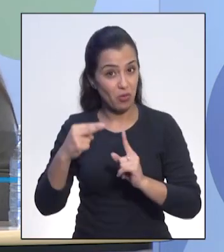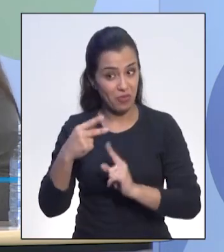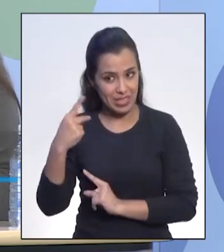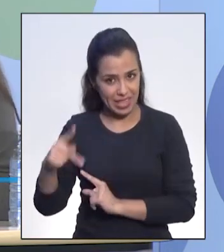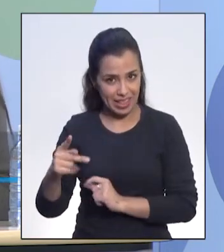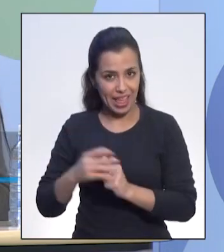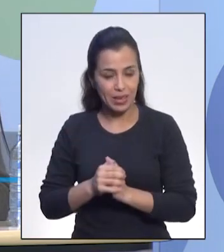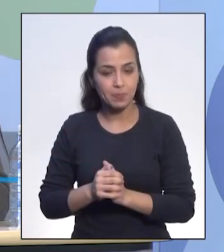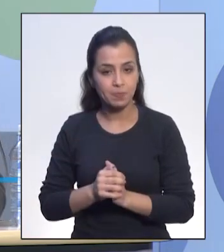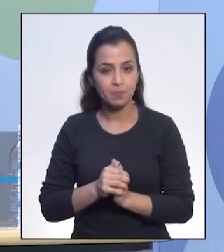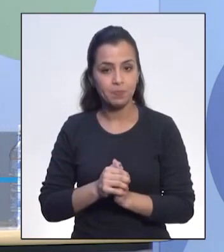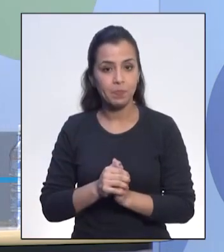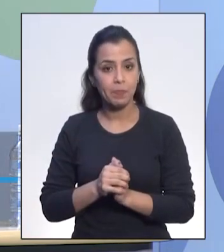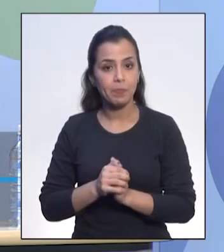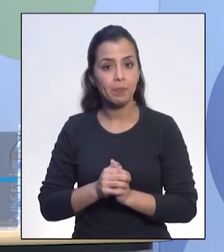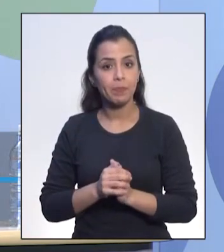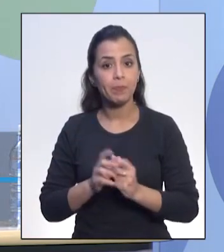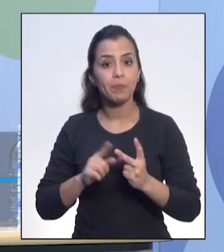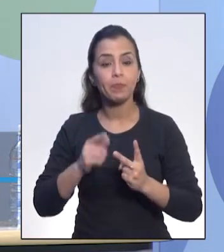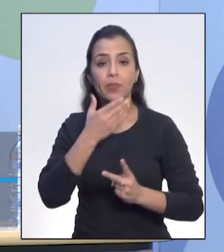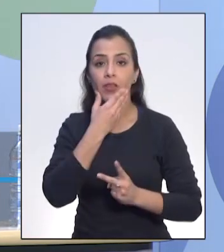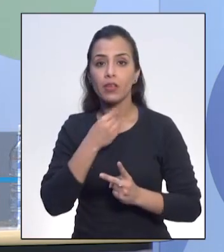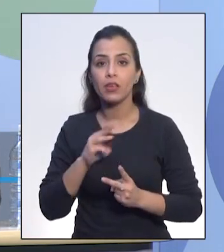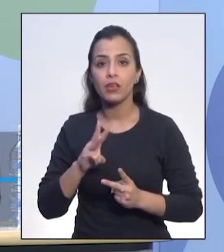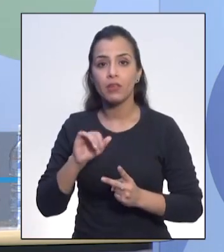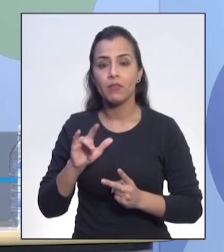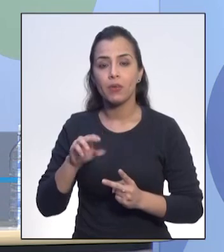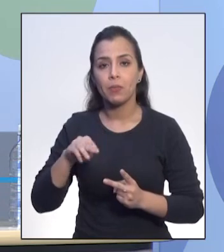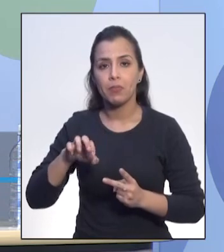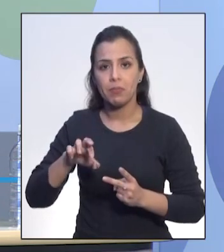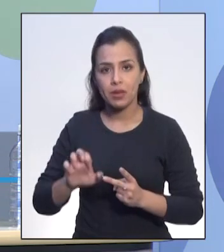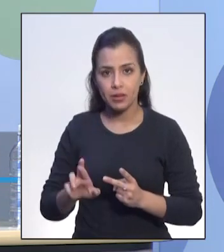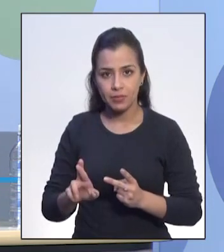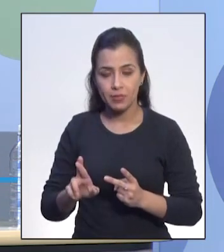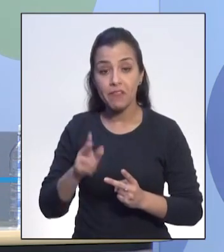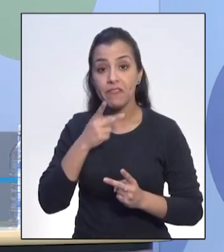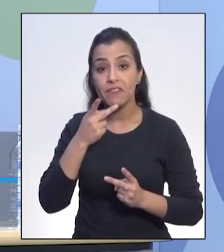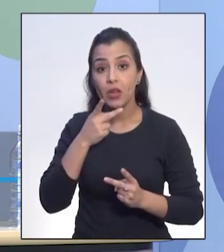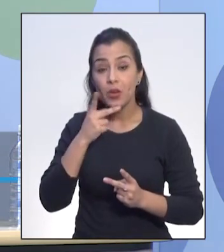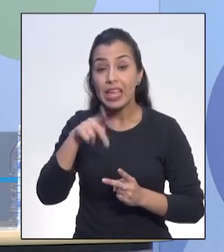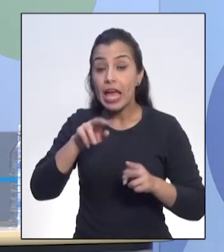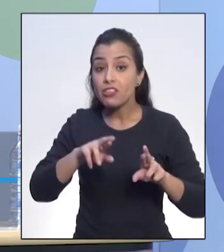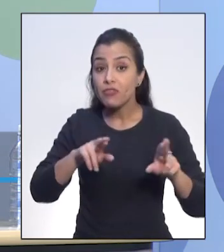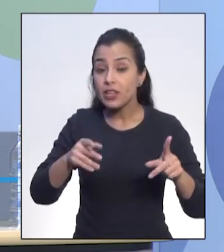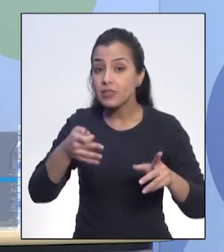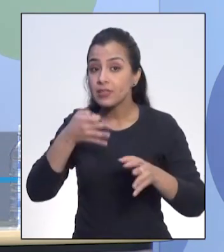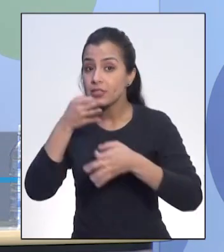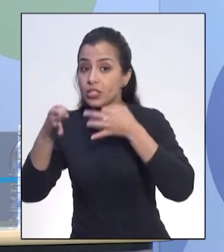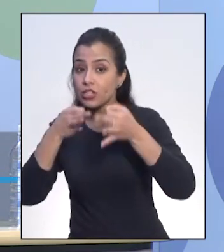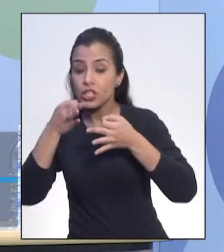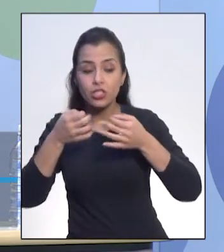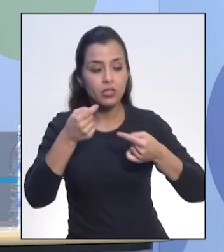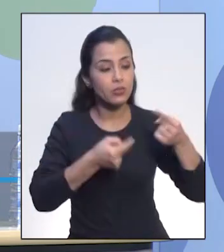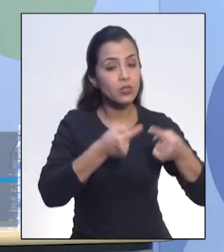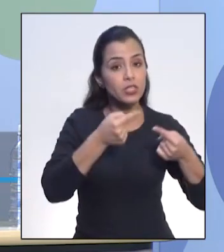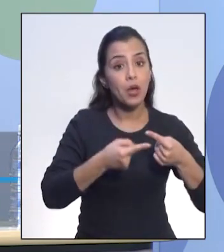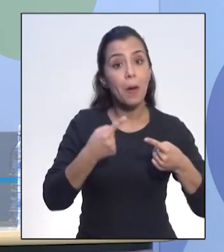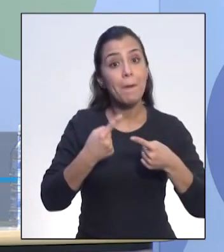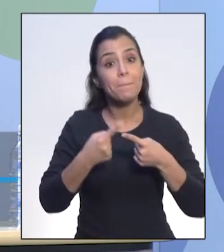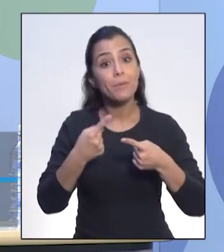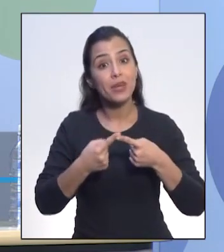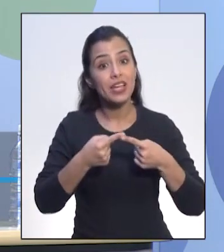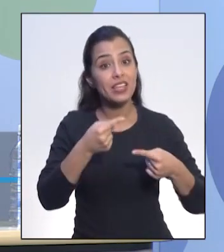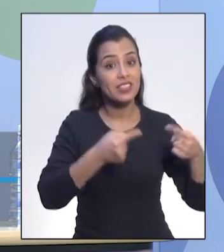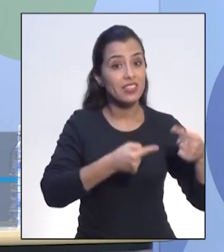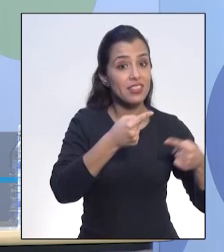né? O Wilmer, ele disse assim, eu acho que é diferente, crítica e discussão são diferentes, porque, assim, discussão